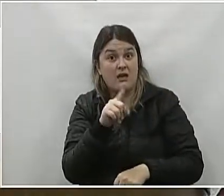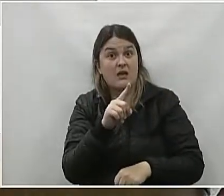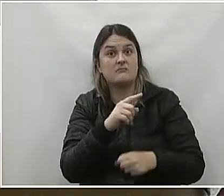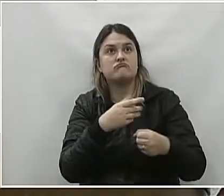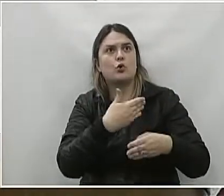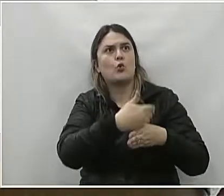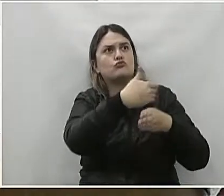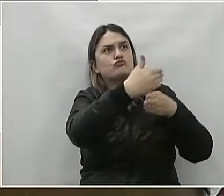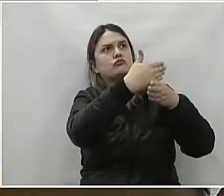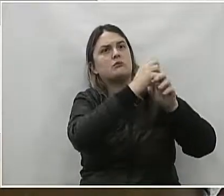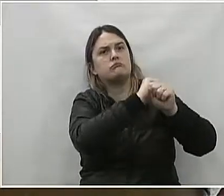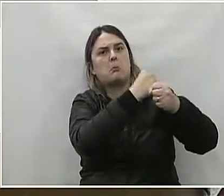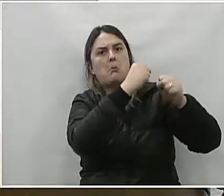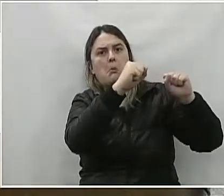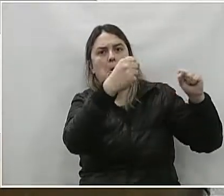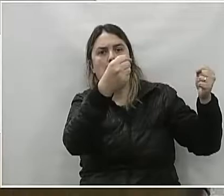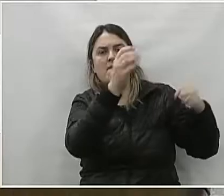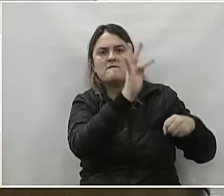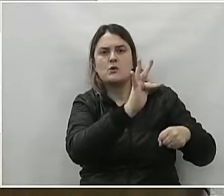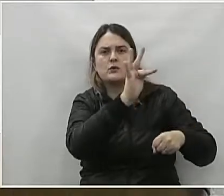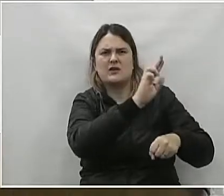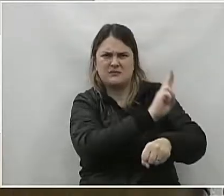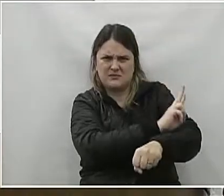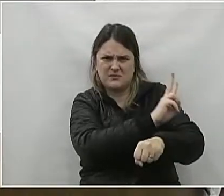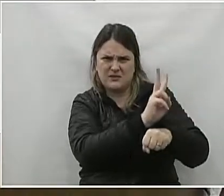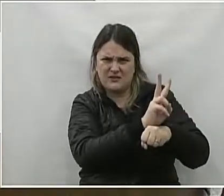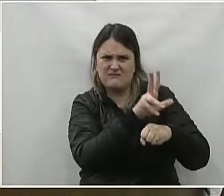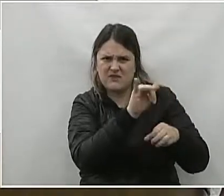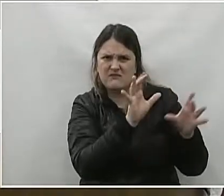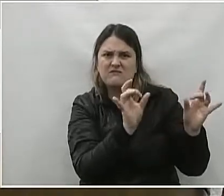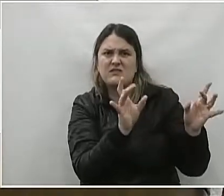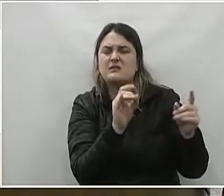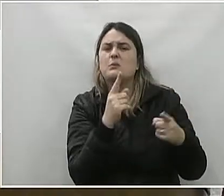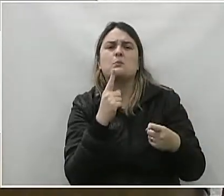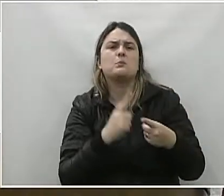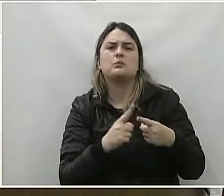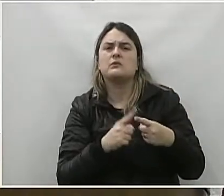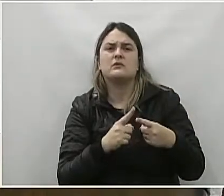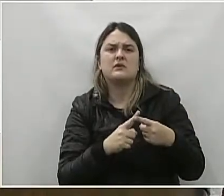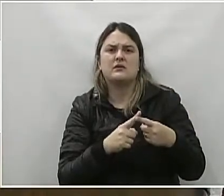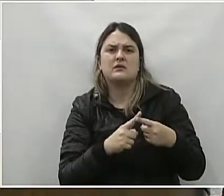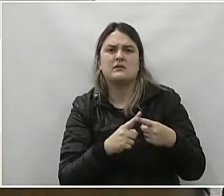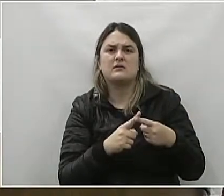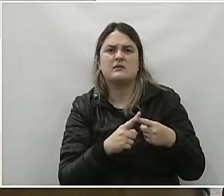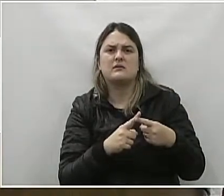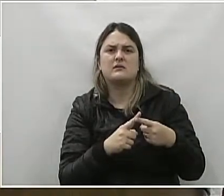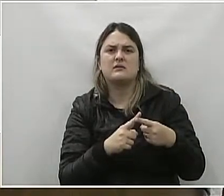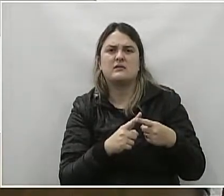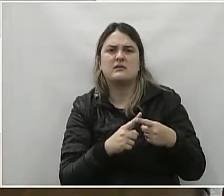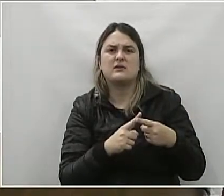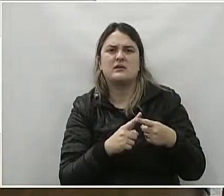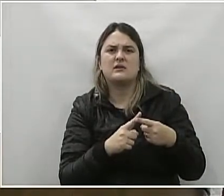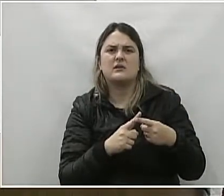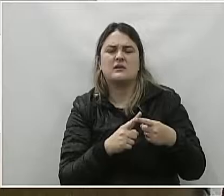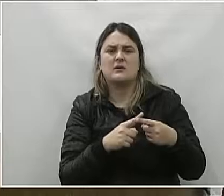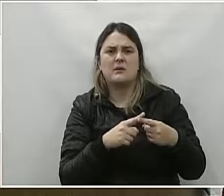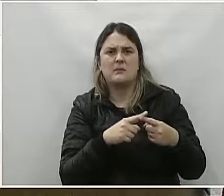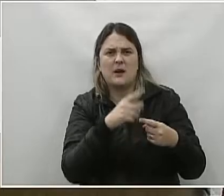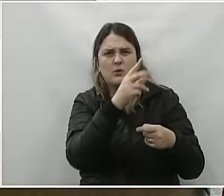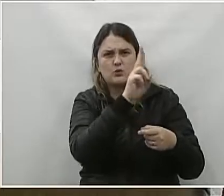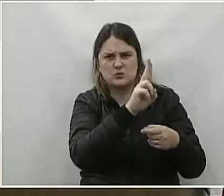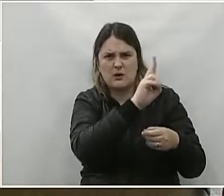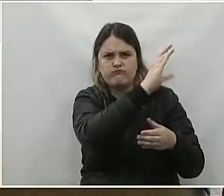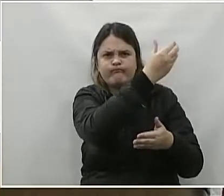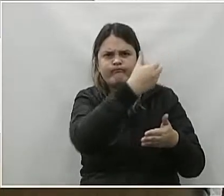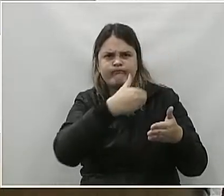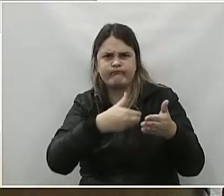Uniuv tem. Vão se desfazer de um patrimônio daquele para quê? Para jogar dentro do fundão? O dinheiro